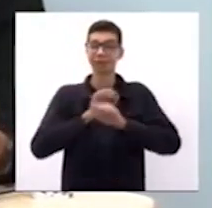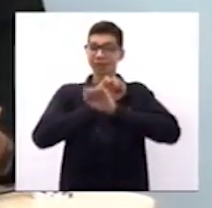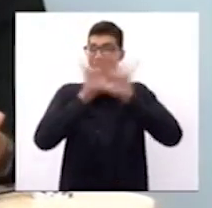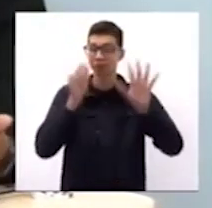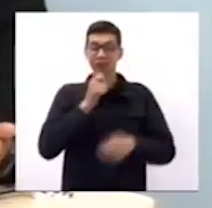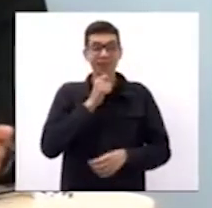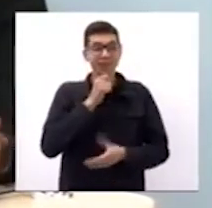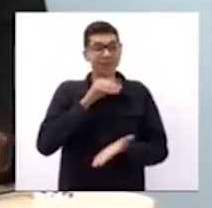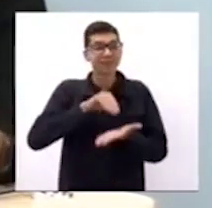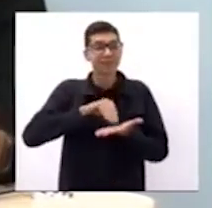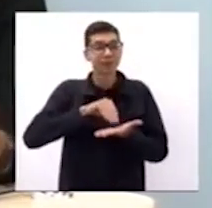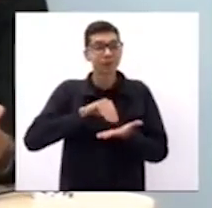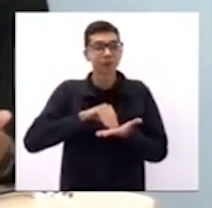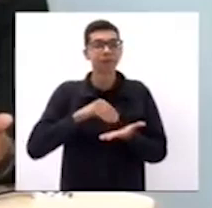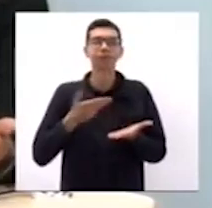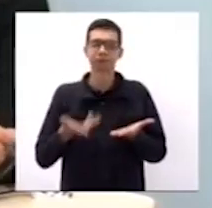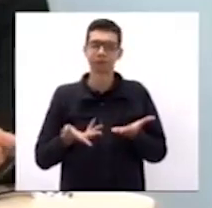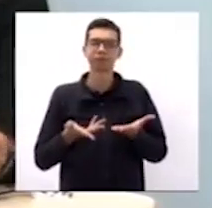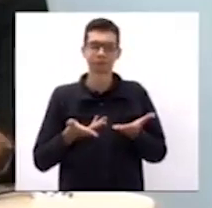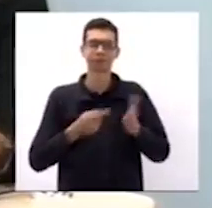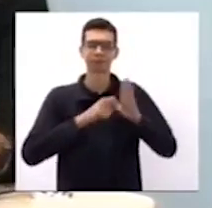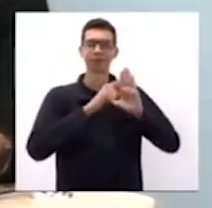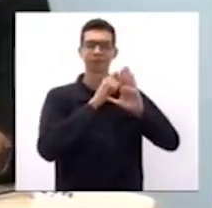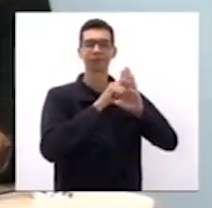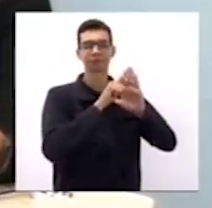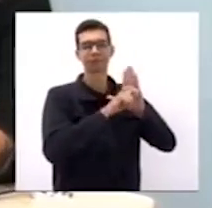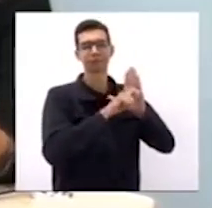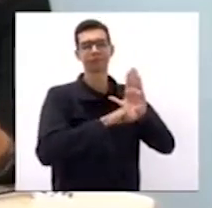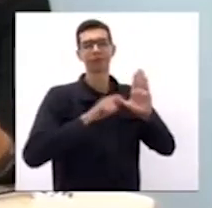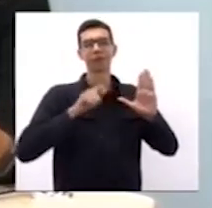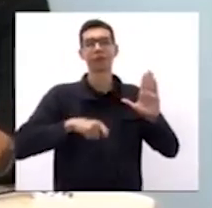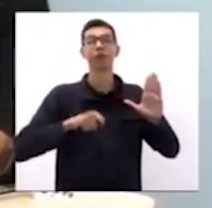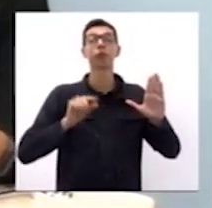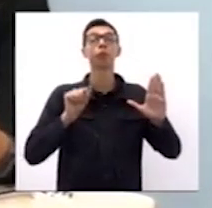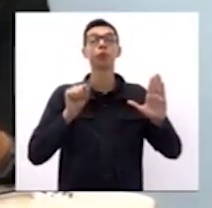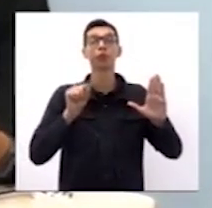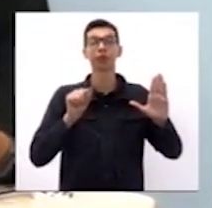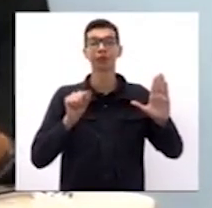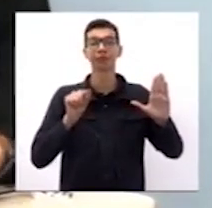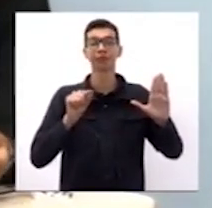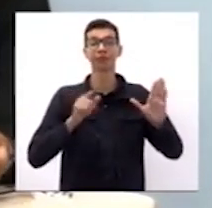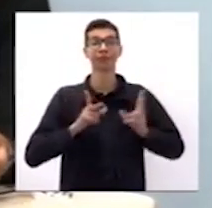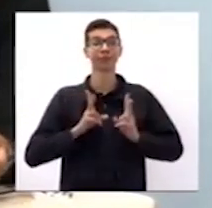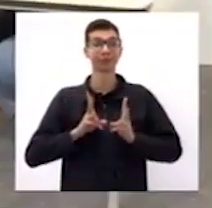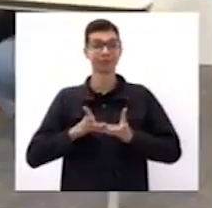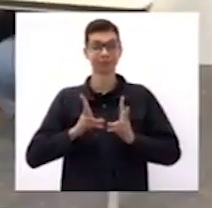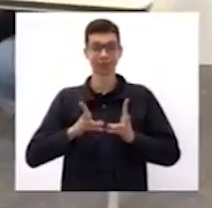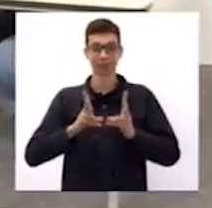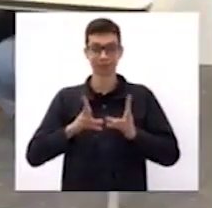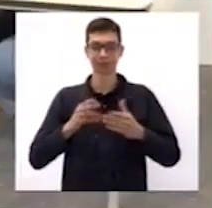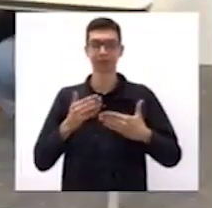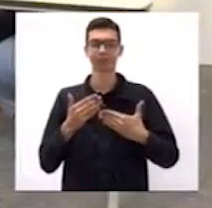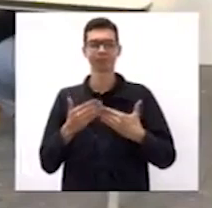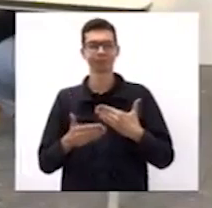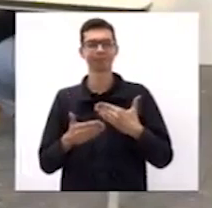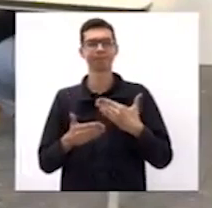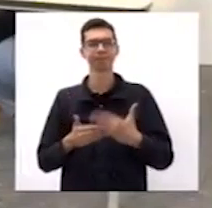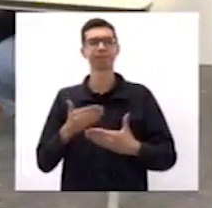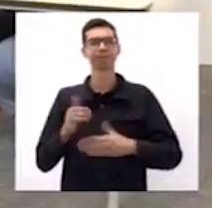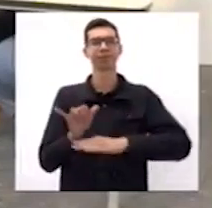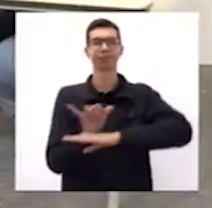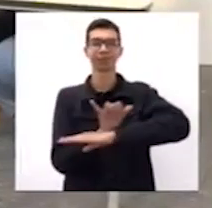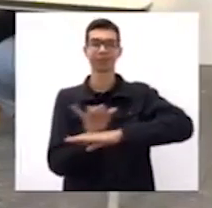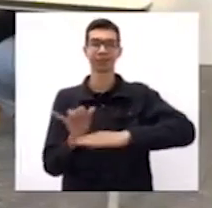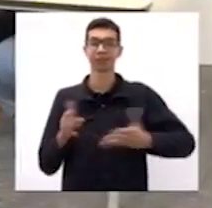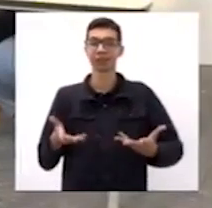gente vai fazendo no nosso diário vai permitindo aí que o nosso percurso se enriqueça cada vez mais. E aí retomando o